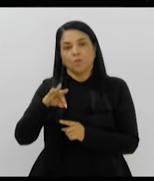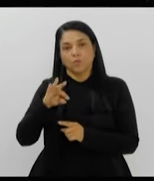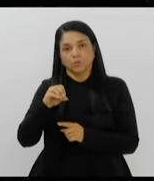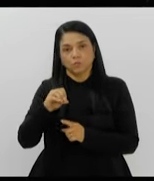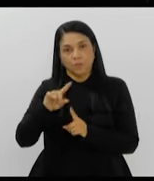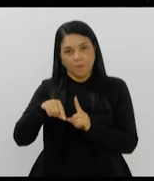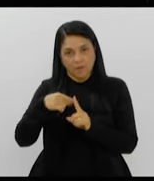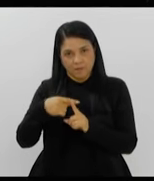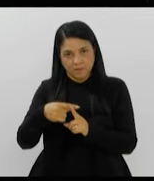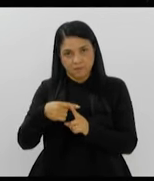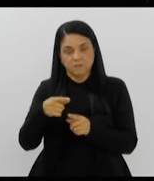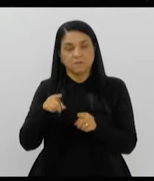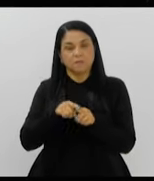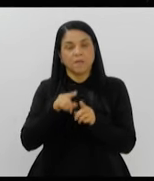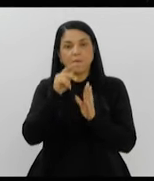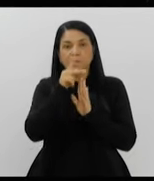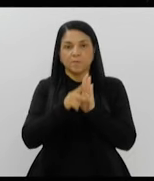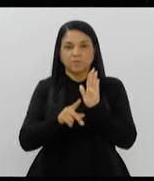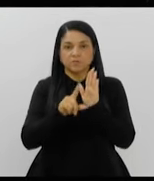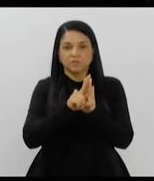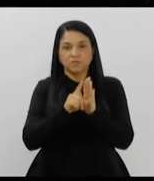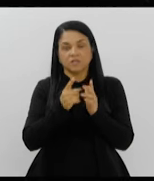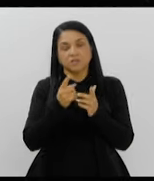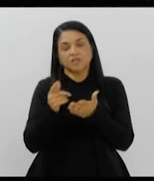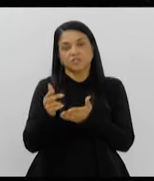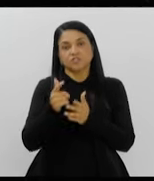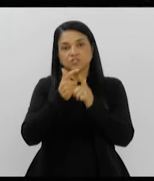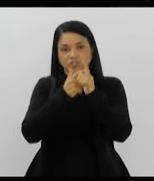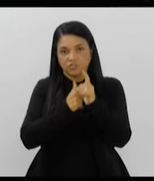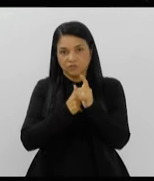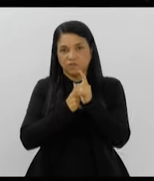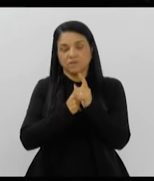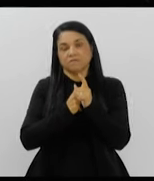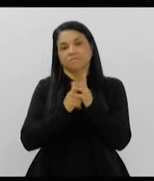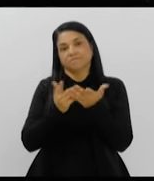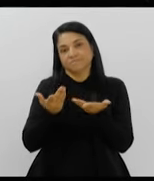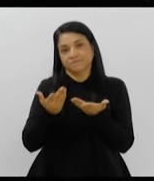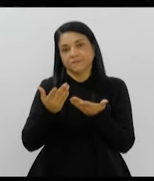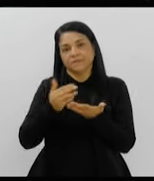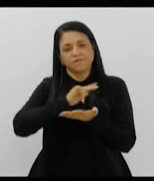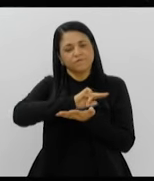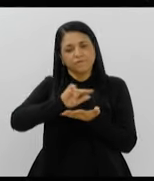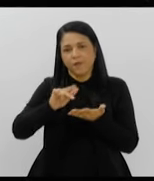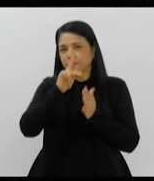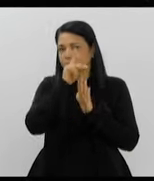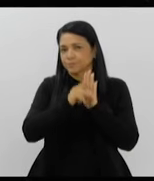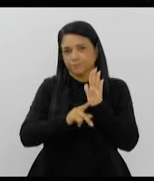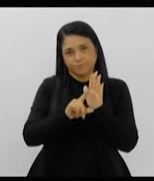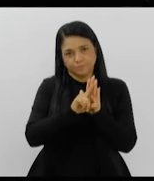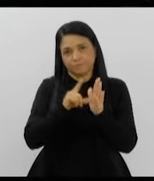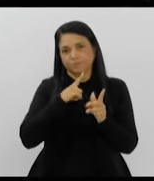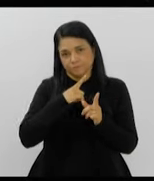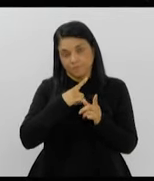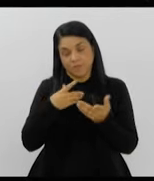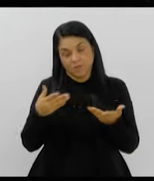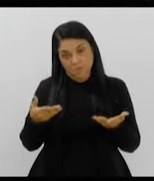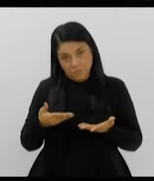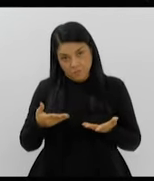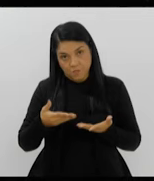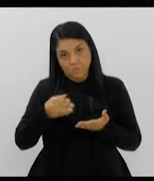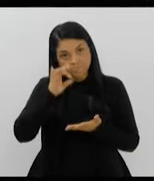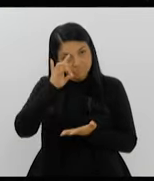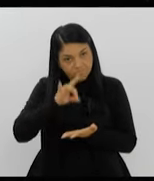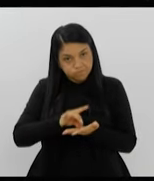para securitização da dívida ativa. E por aí vai. Então, seria a hora, de fato,